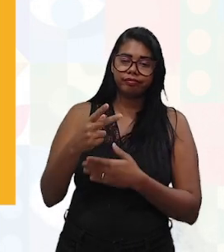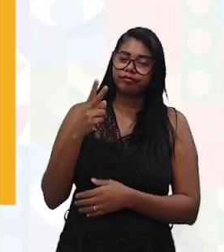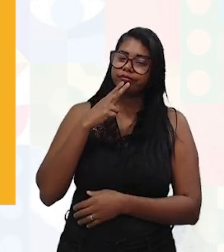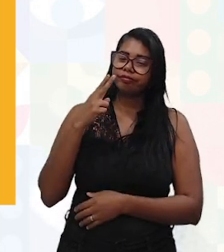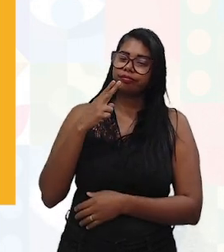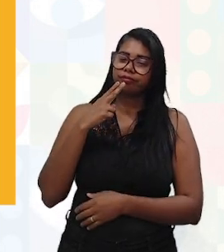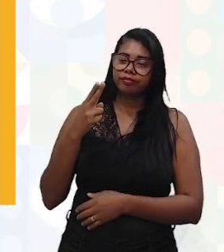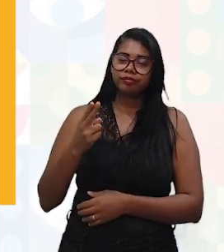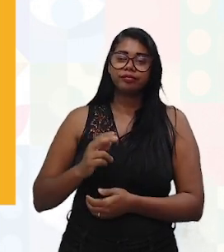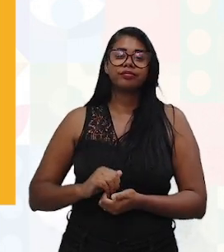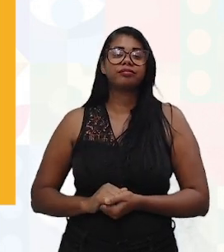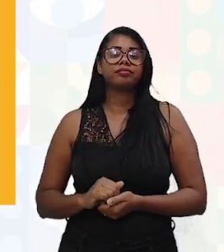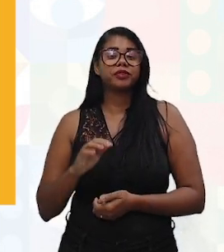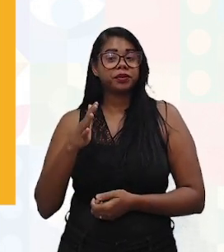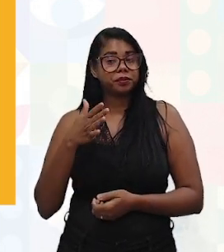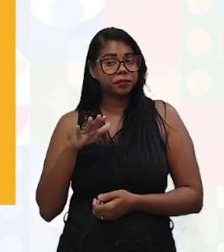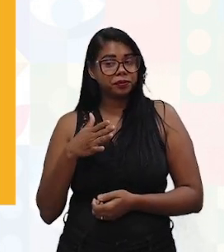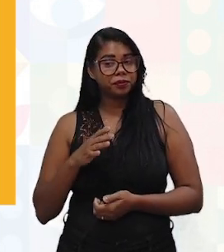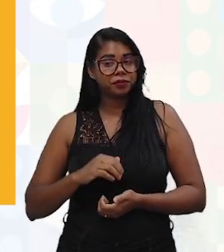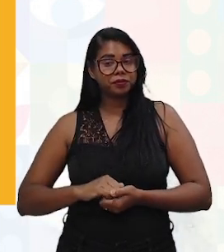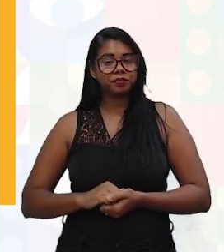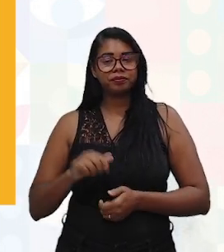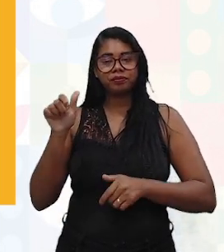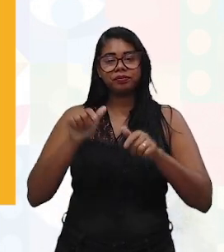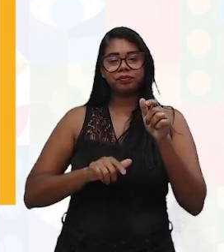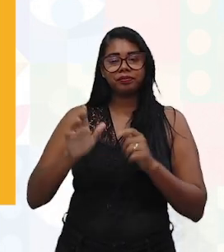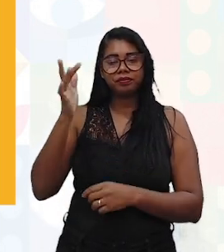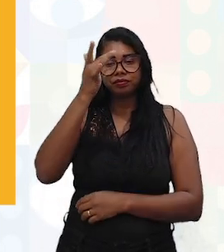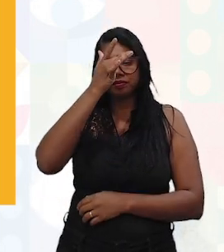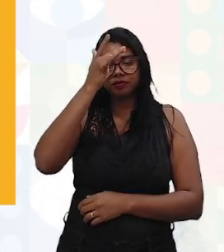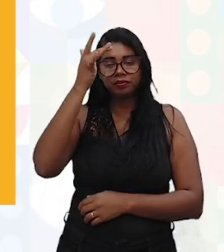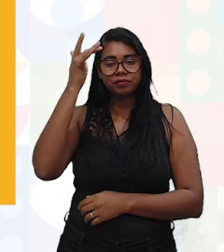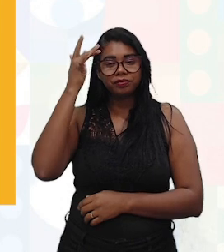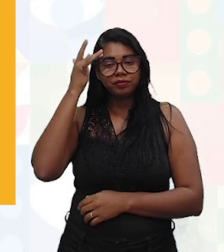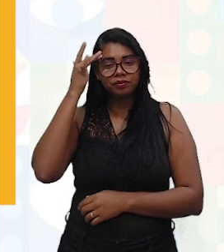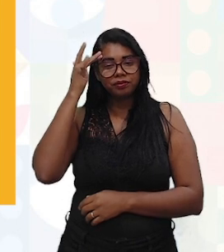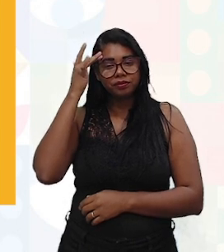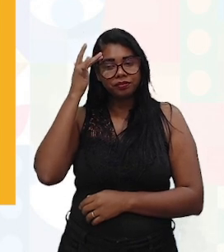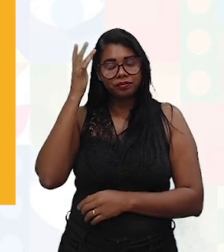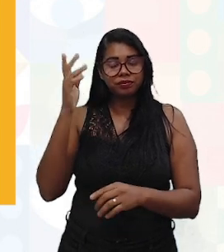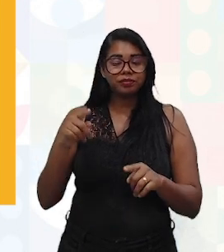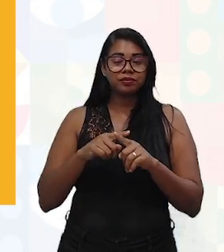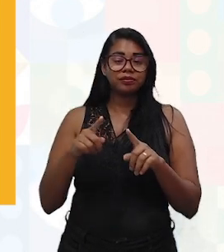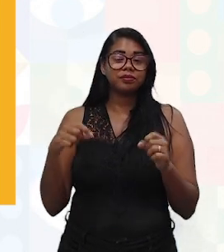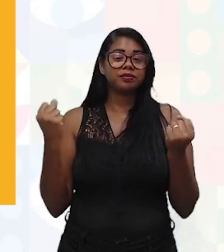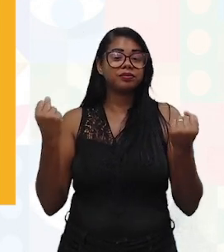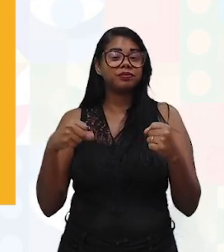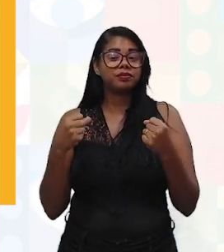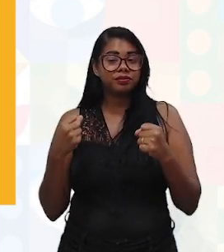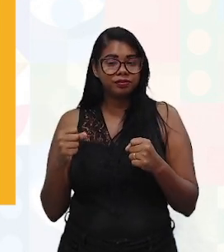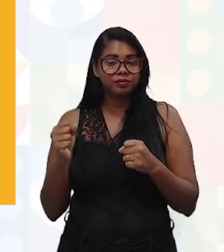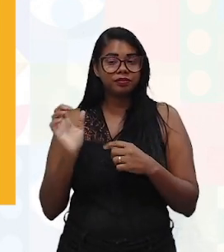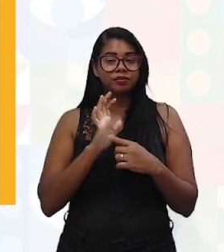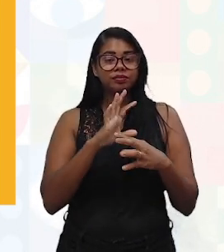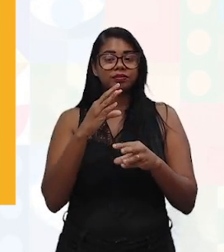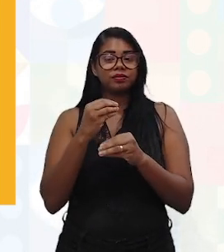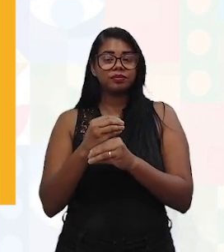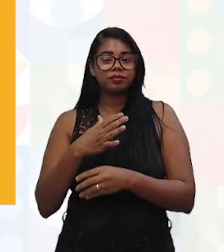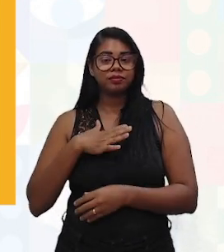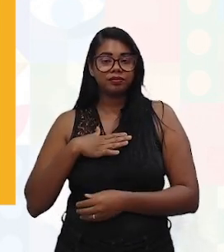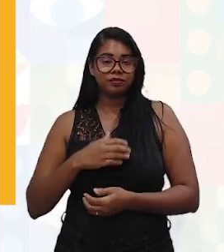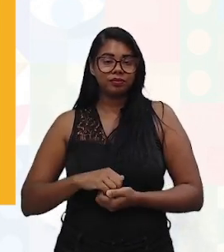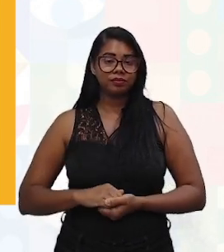A motivação é mais ou menos assim. As pessoas falam, mas isso precisa desabrochar em mim,